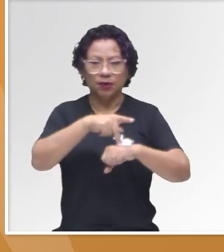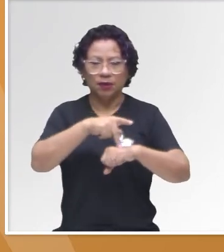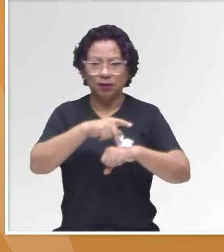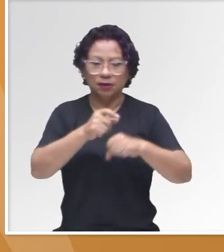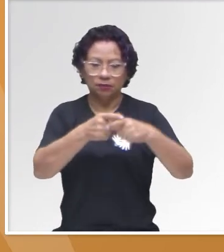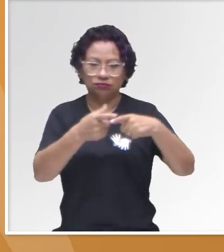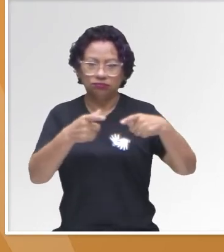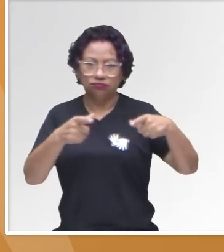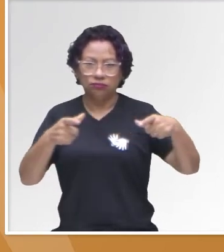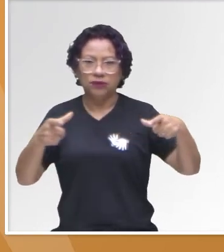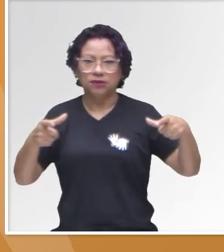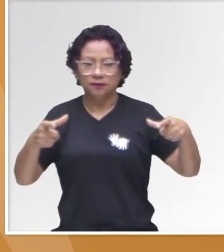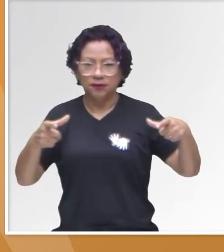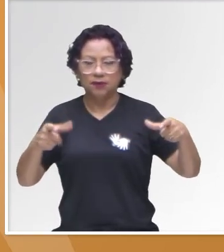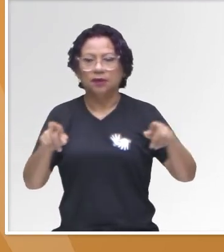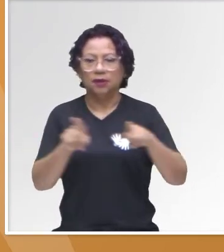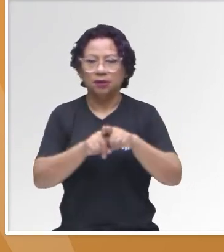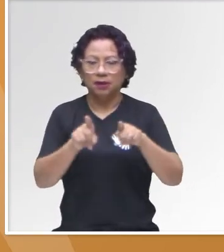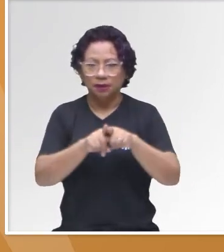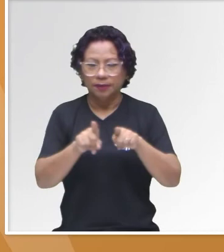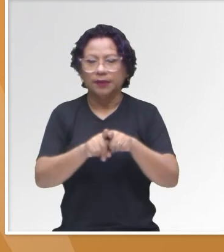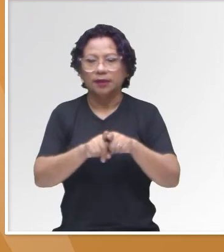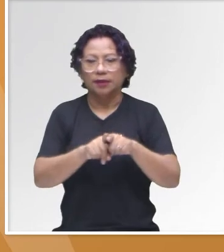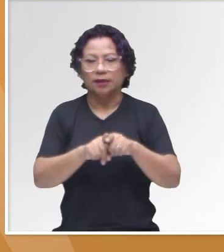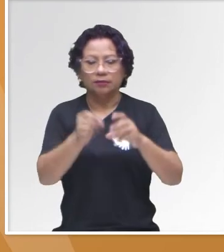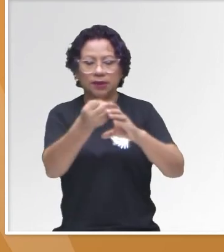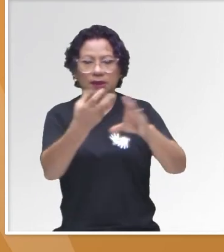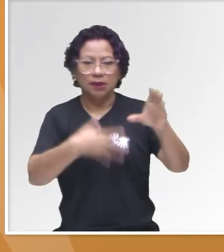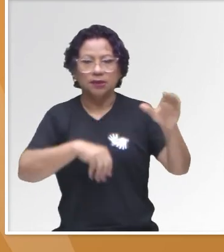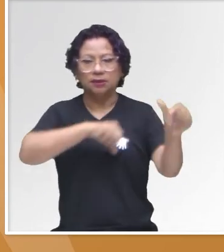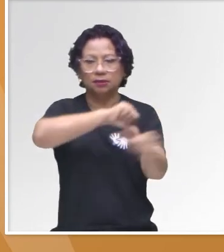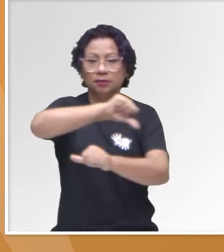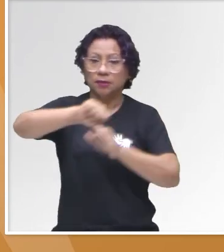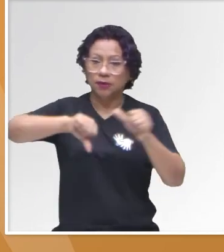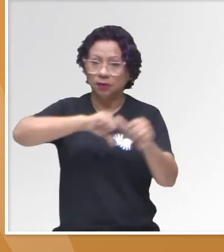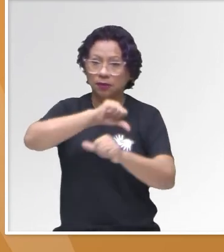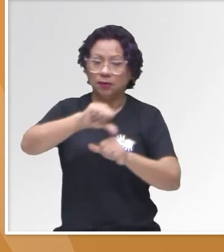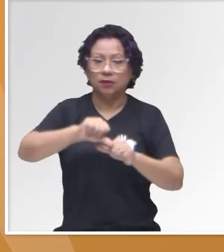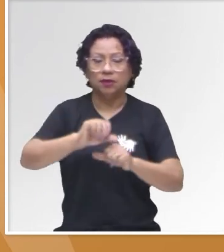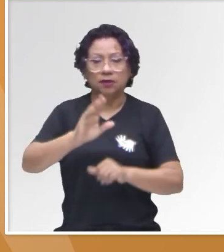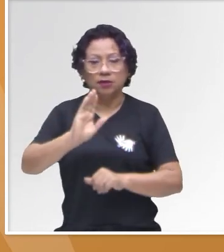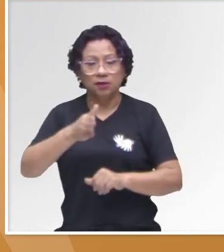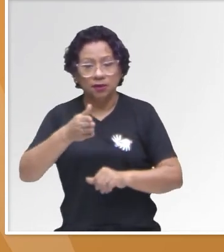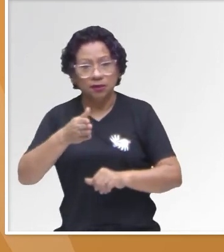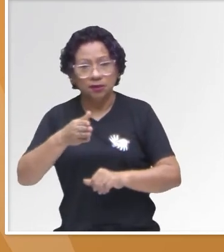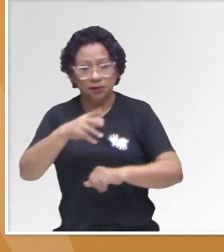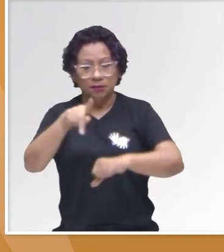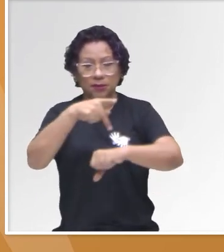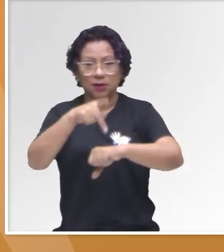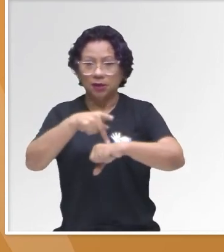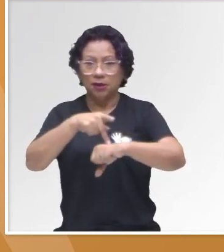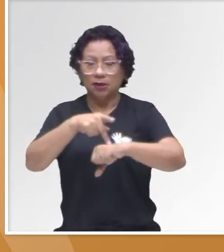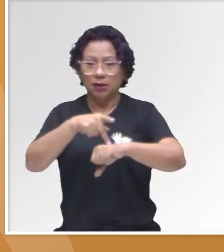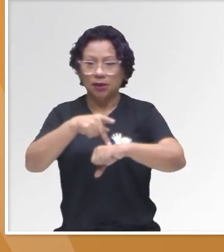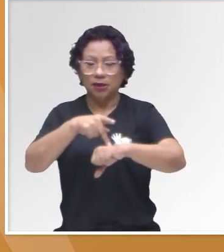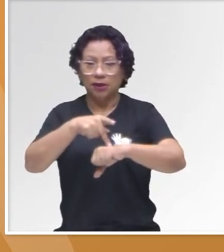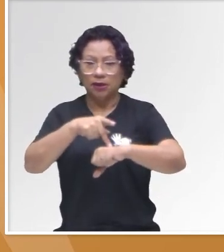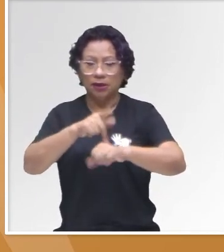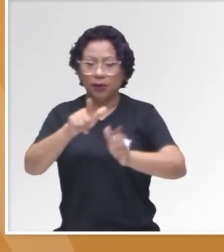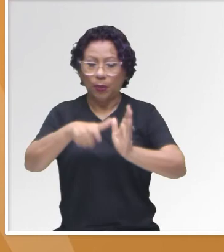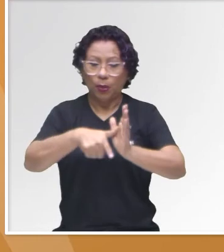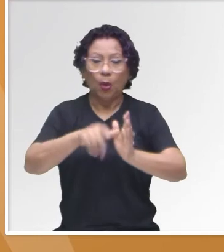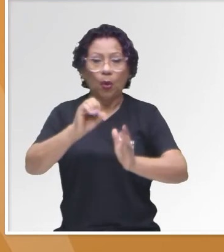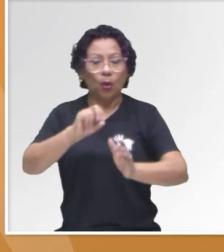crescendo, também vai caracterizar se ele é considerado um país emergente, a situação